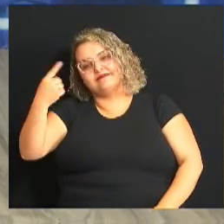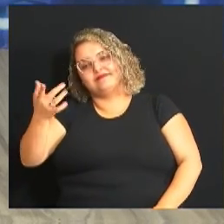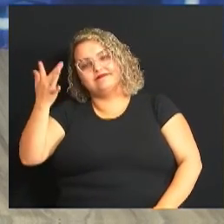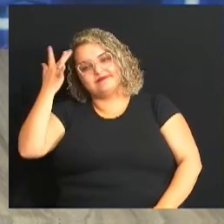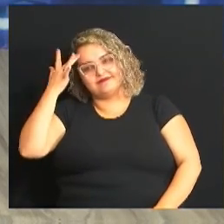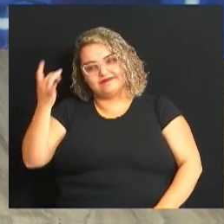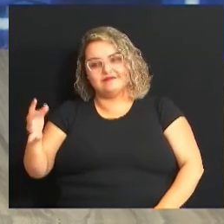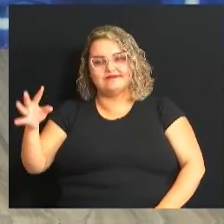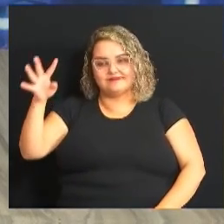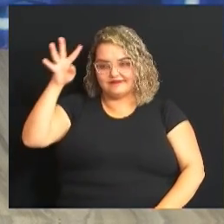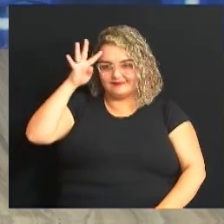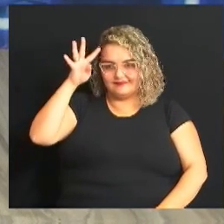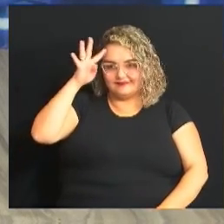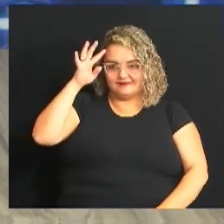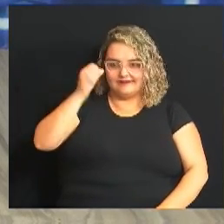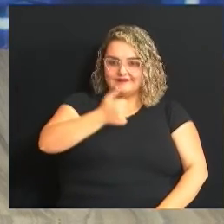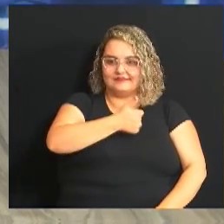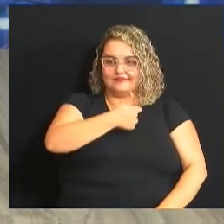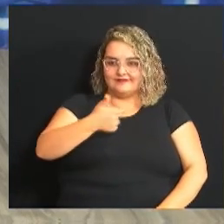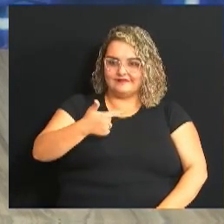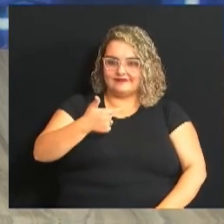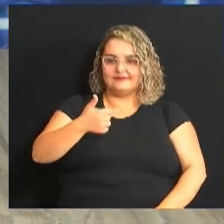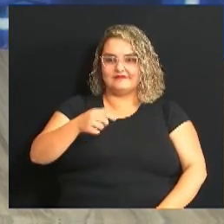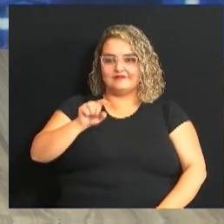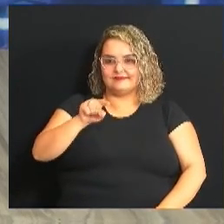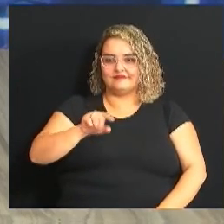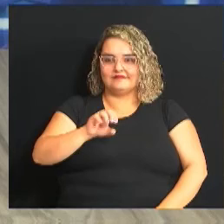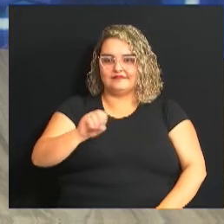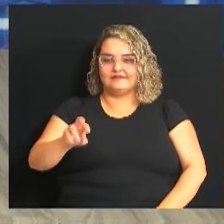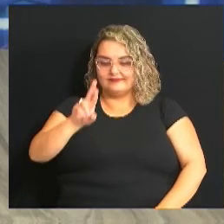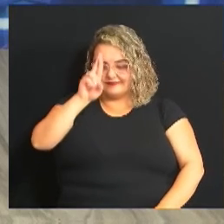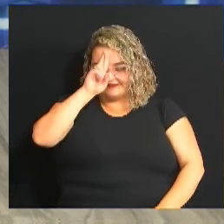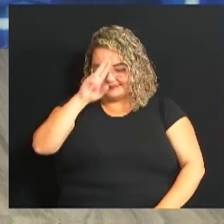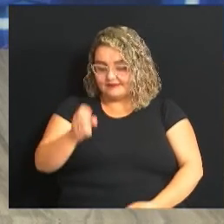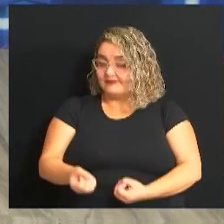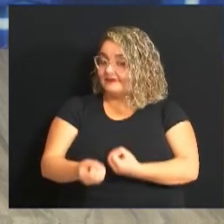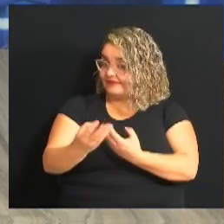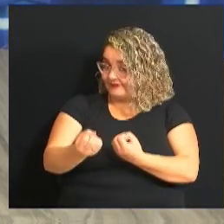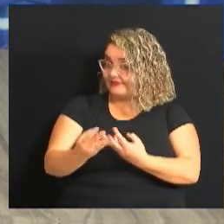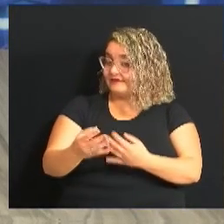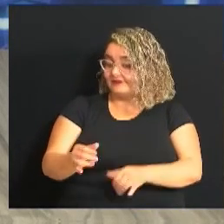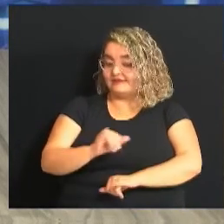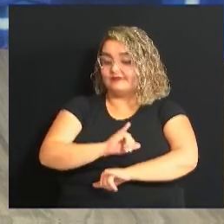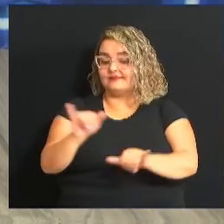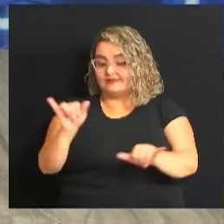na quarta-feira, ao meio-dia, com muitas informações, com muitas notícias